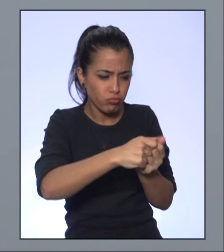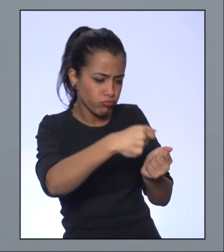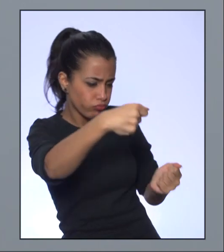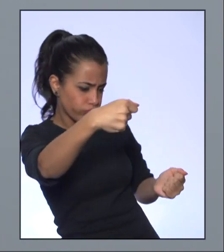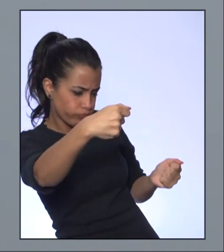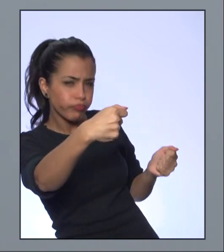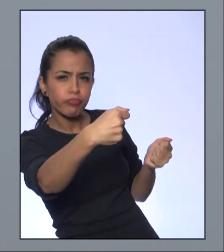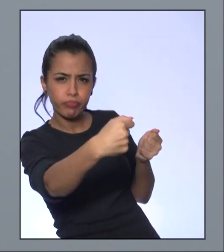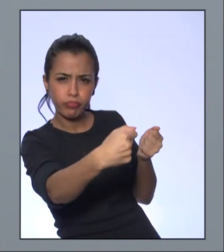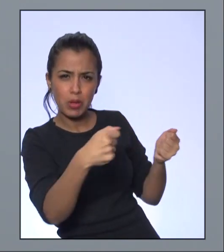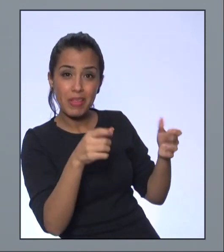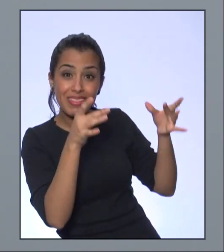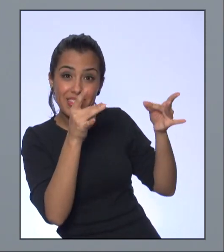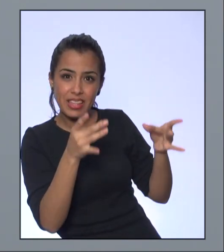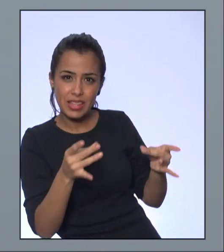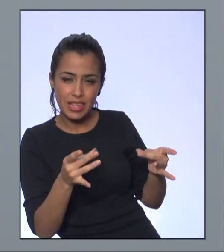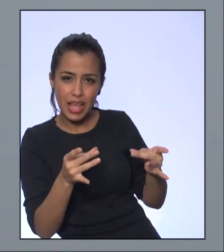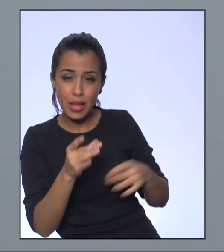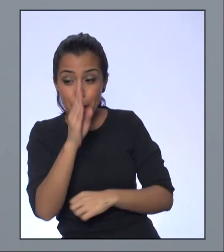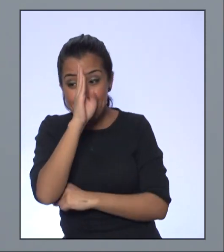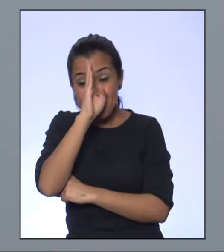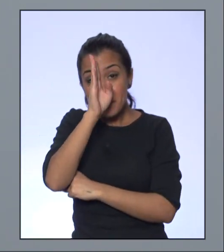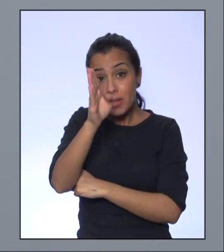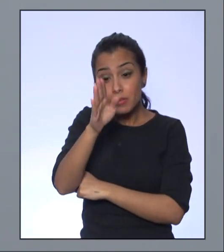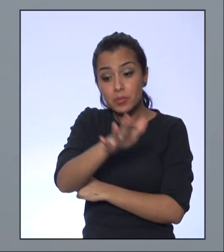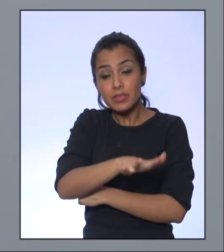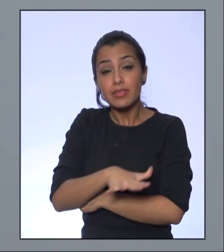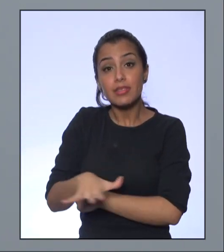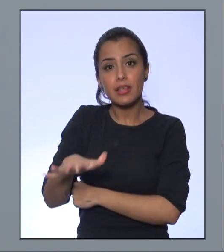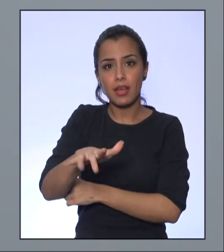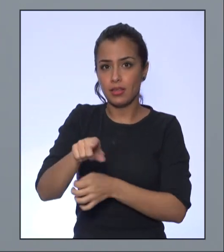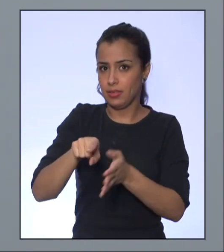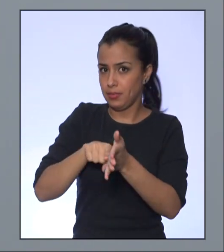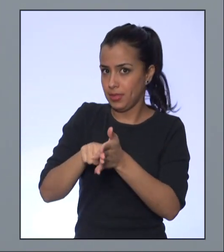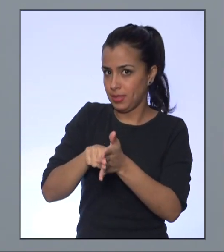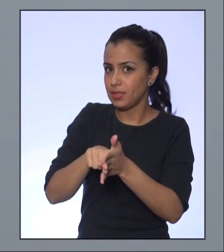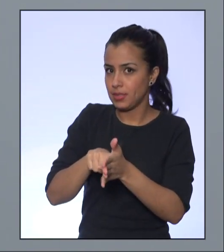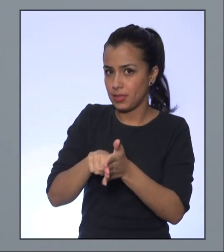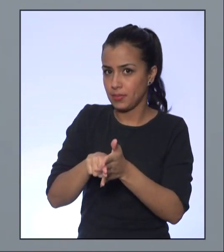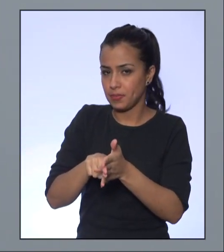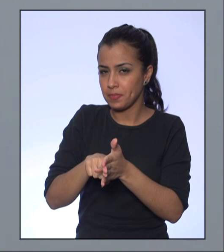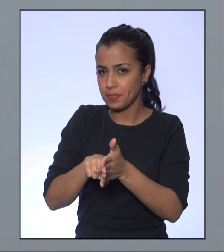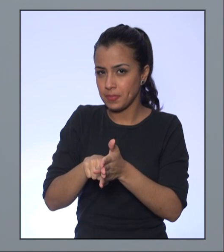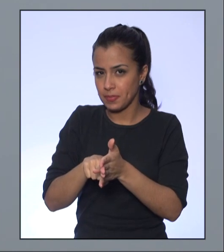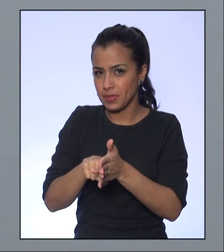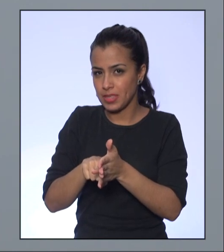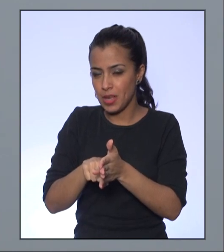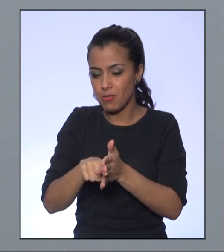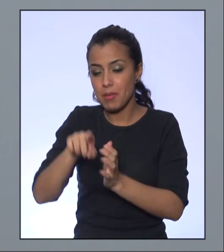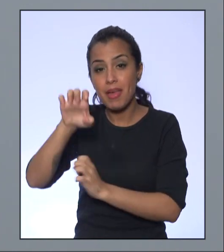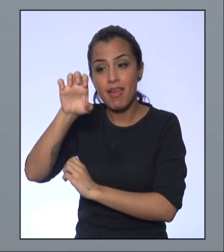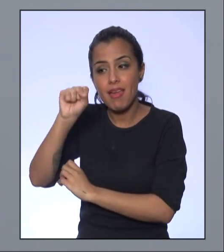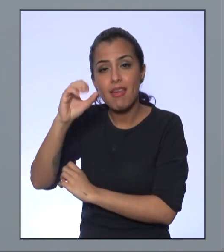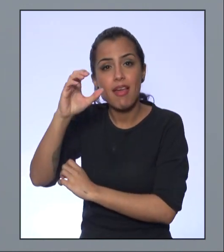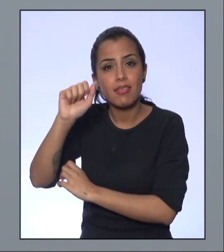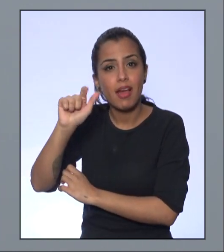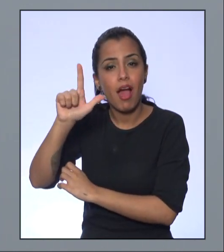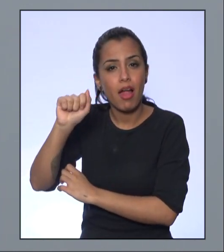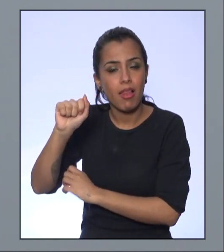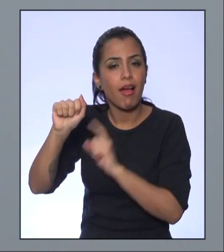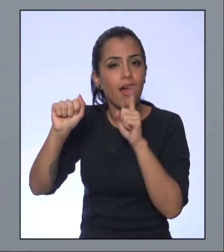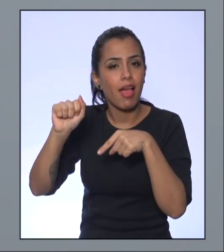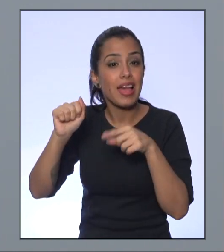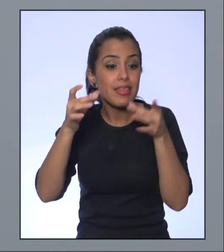principalmente da área que a gente vai pesquisar. Então, a gente fala numa escala grande, é uma escala de detalhes, geralmente 1